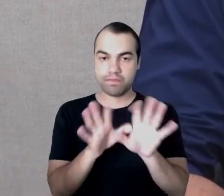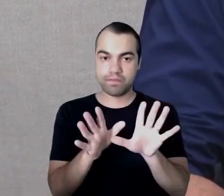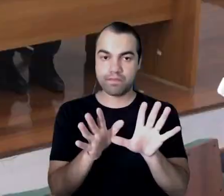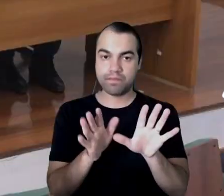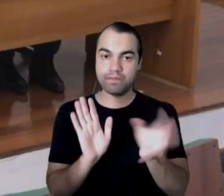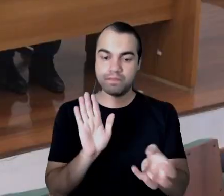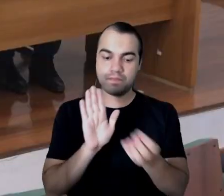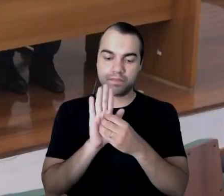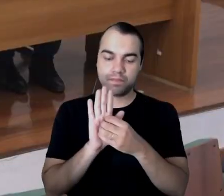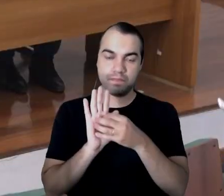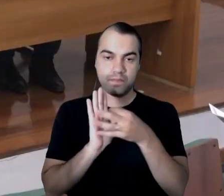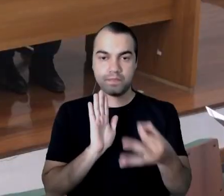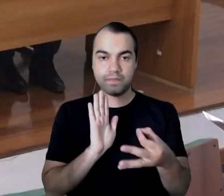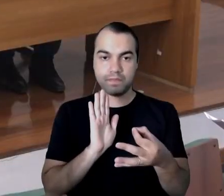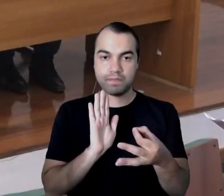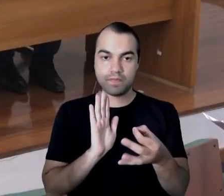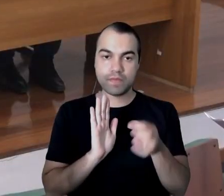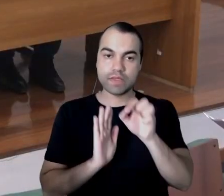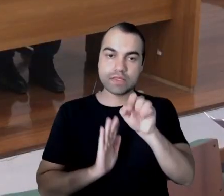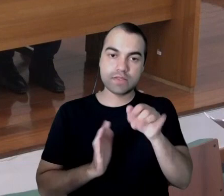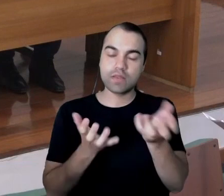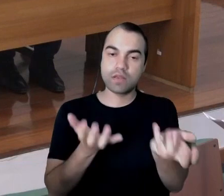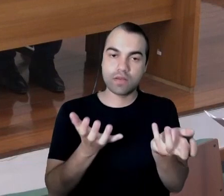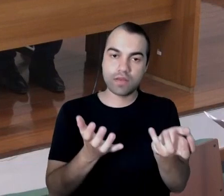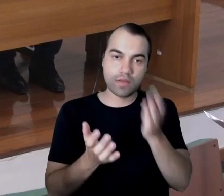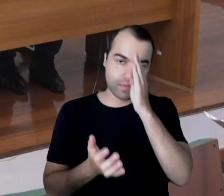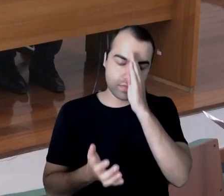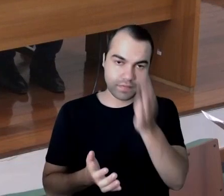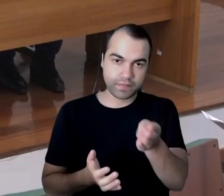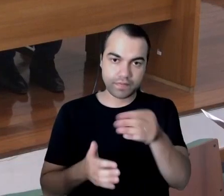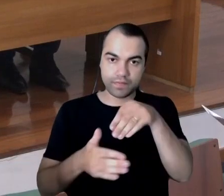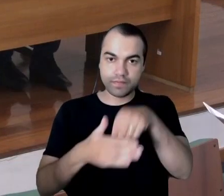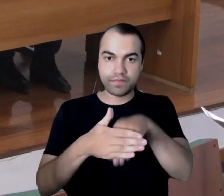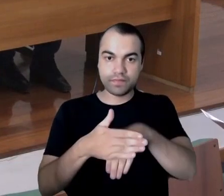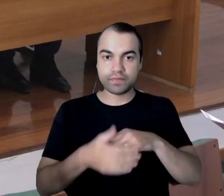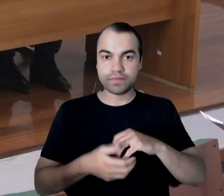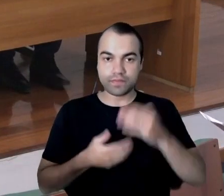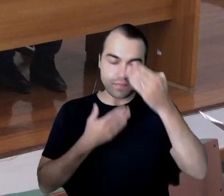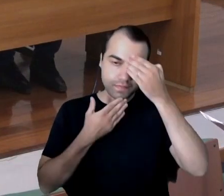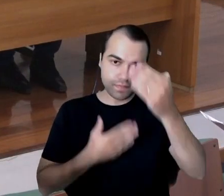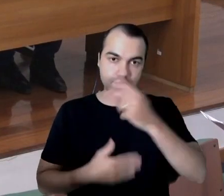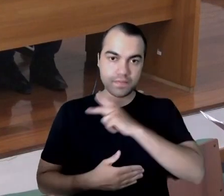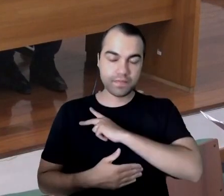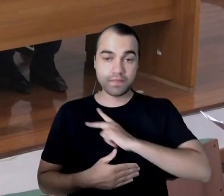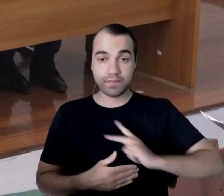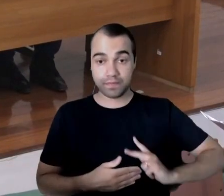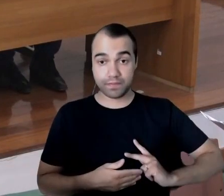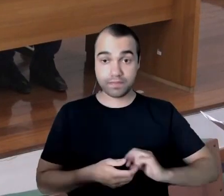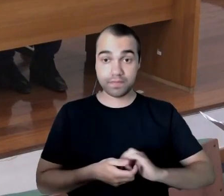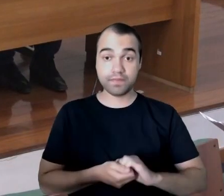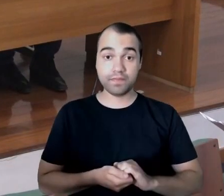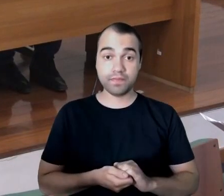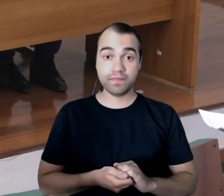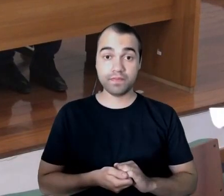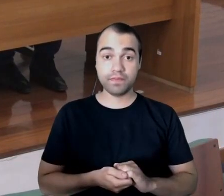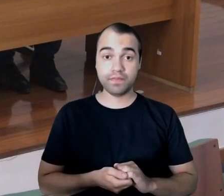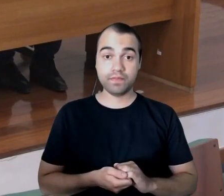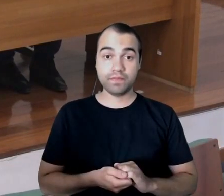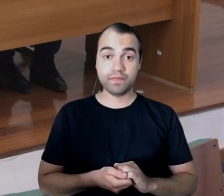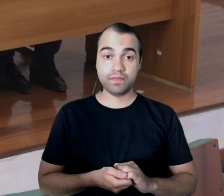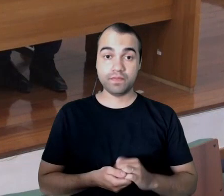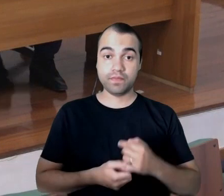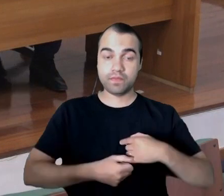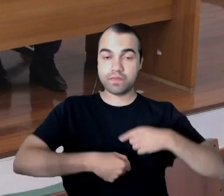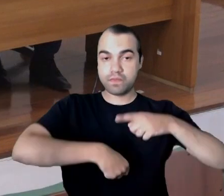se quiser ir direto ao voto Obrigado Presidente eu vou tomar um pouco agora do tempo de